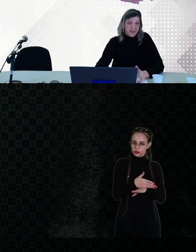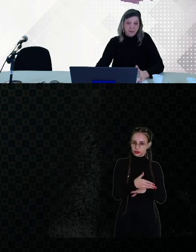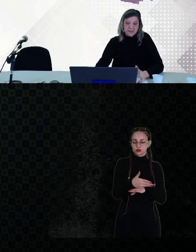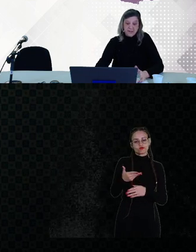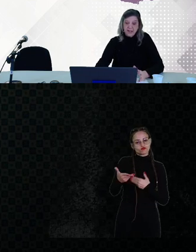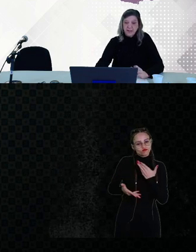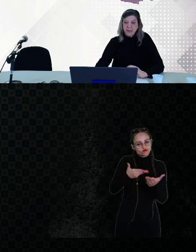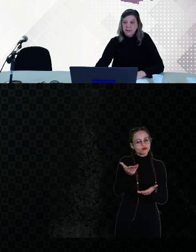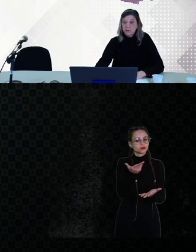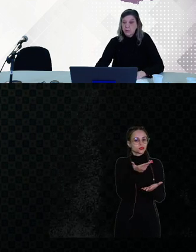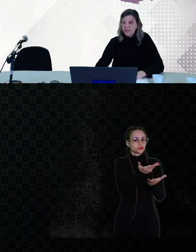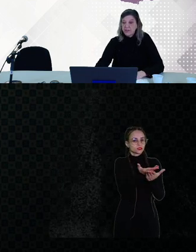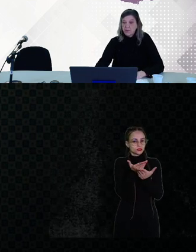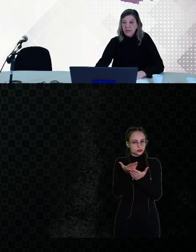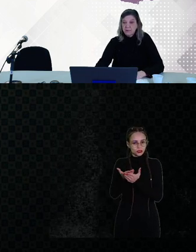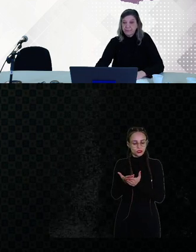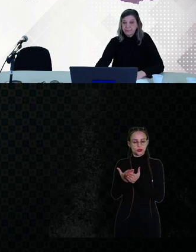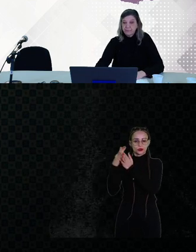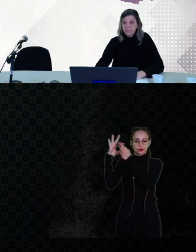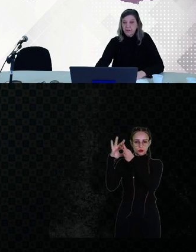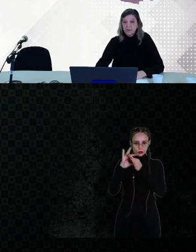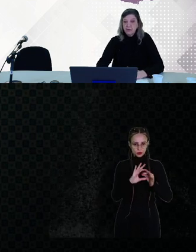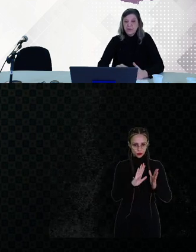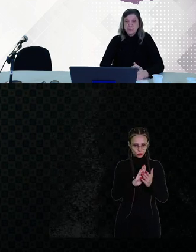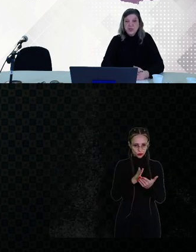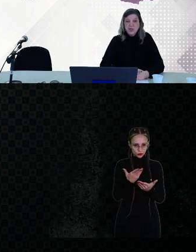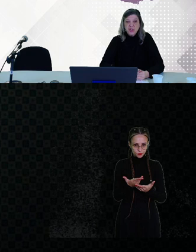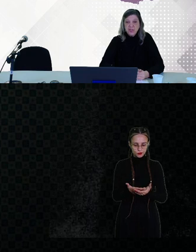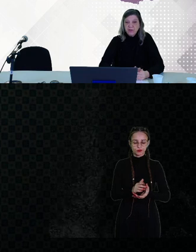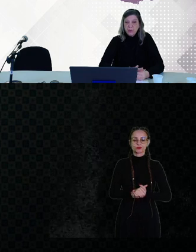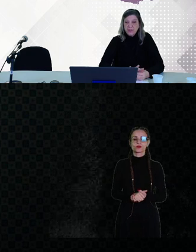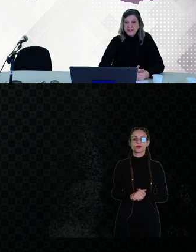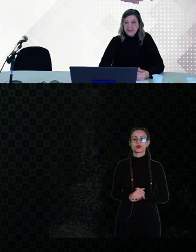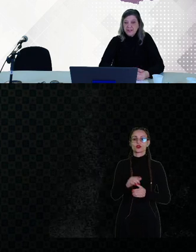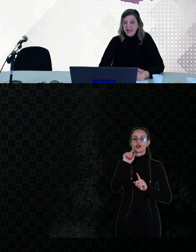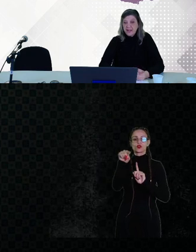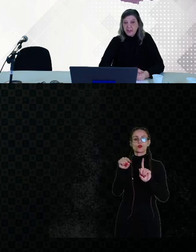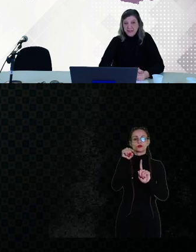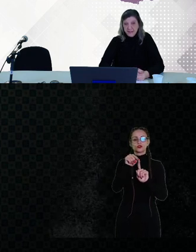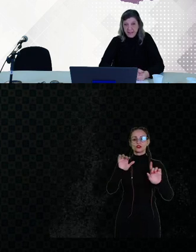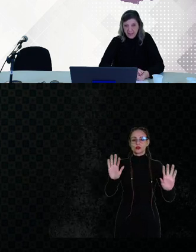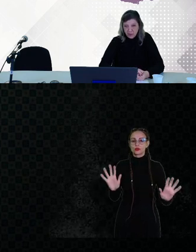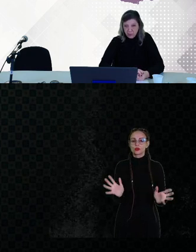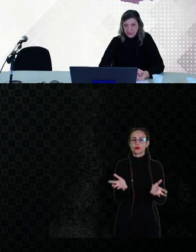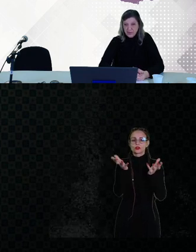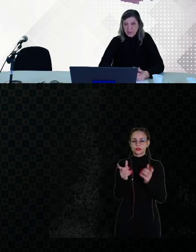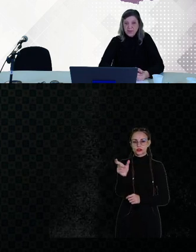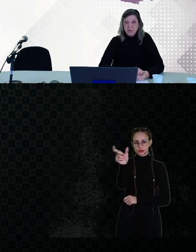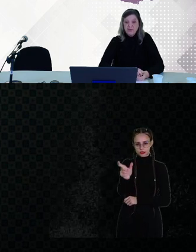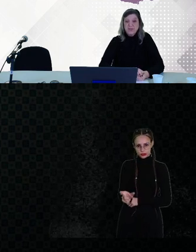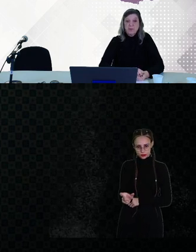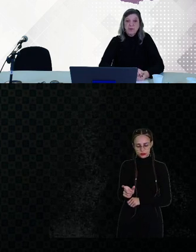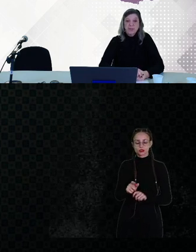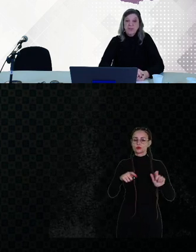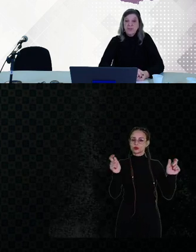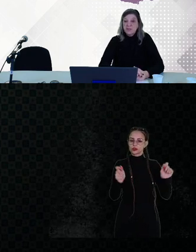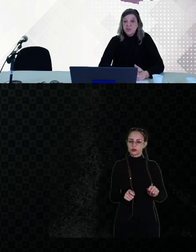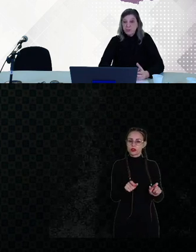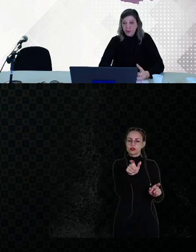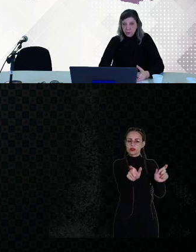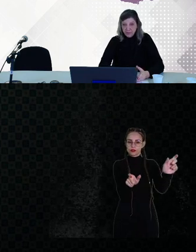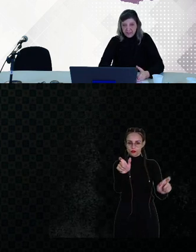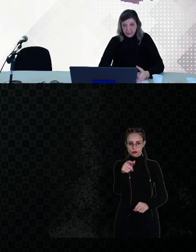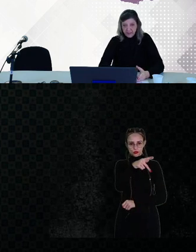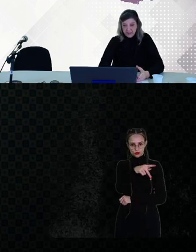durante as aulas, né, no contexto escolar. Então, nosso objetivo é potencializar a capacidade do professor e da professora